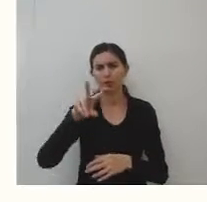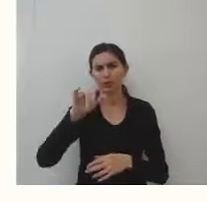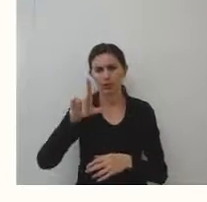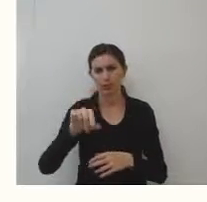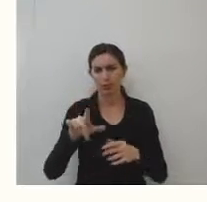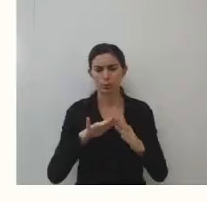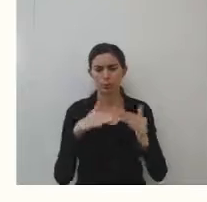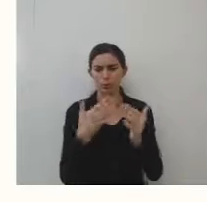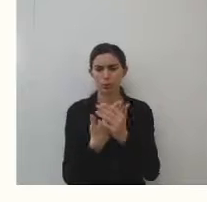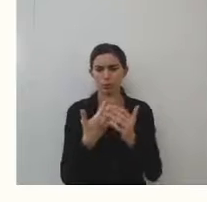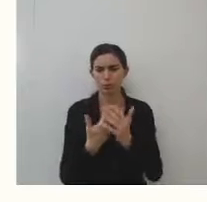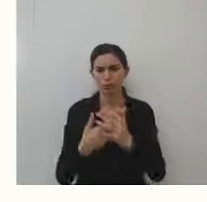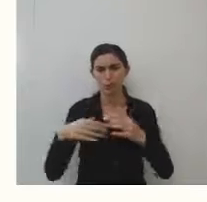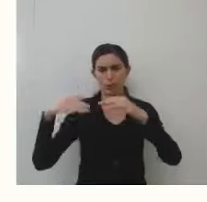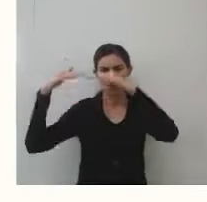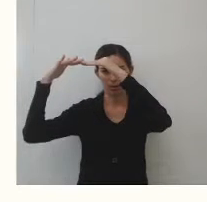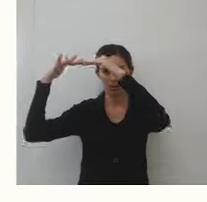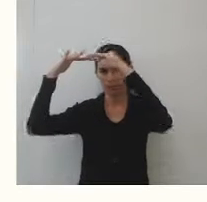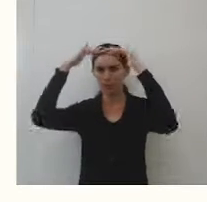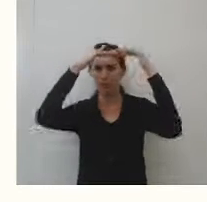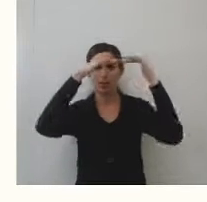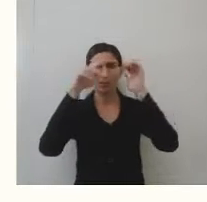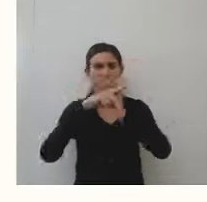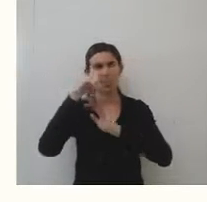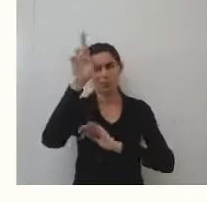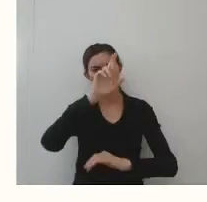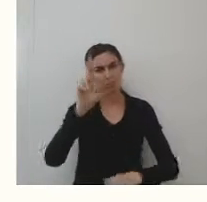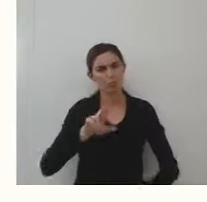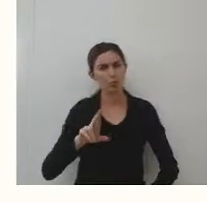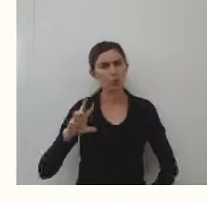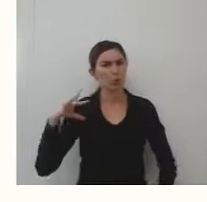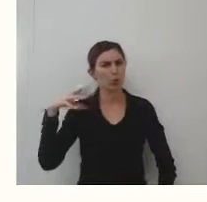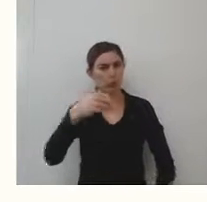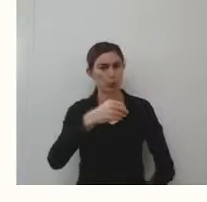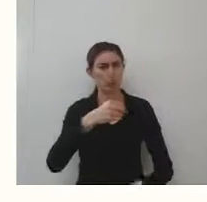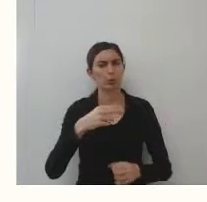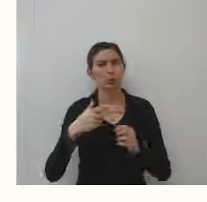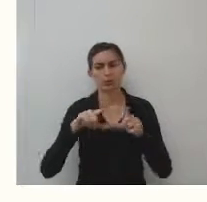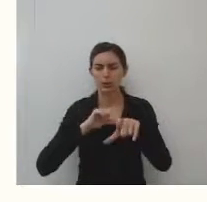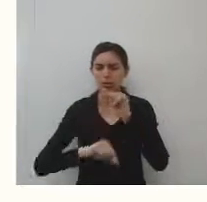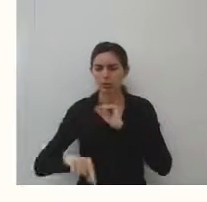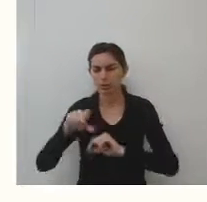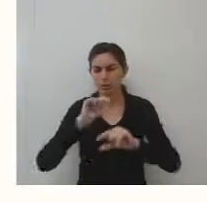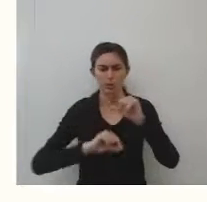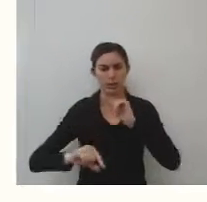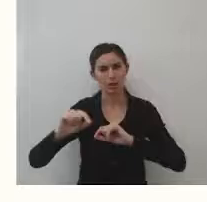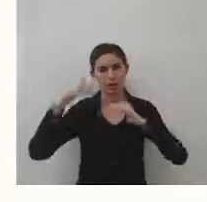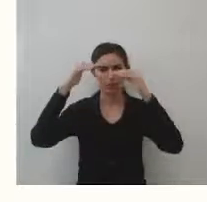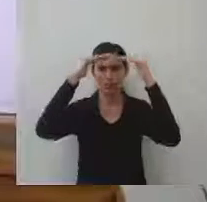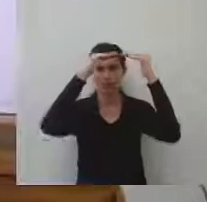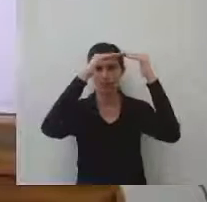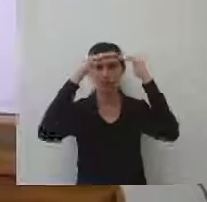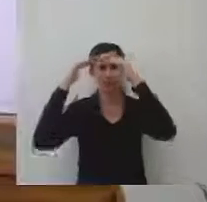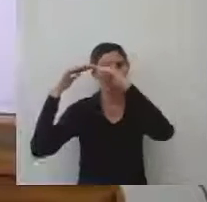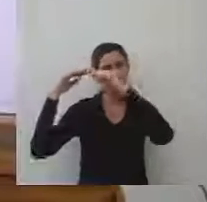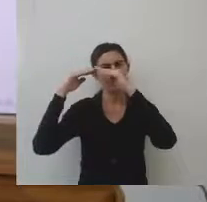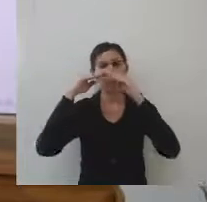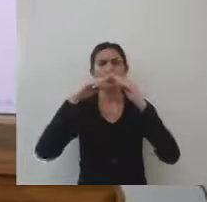escola de balé do Bolshoi, da Rússia, totalmente instalado lá, onde vai selecionar